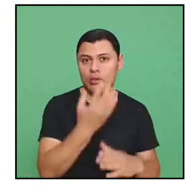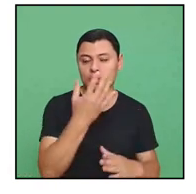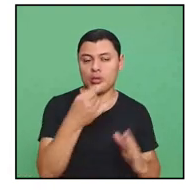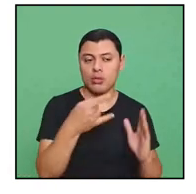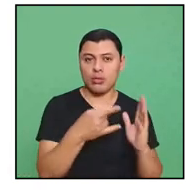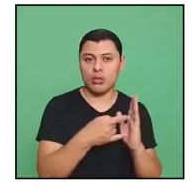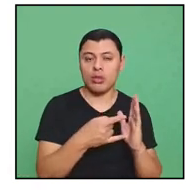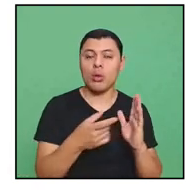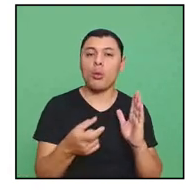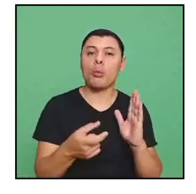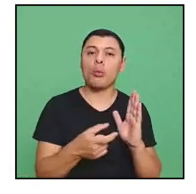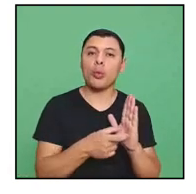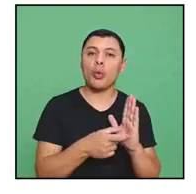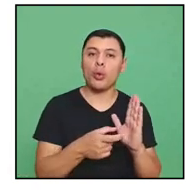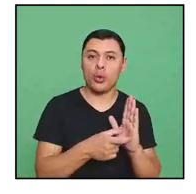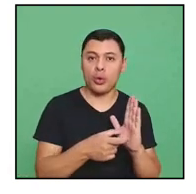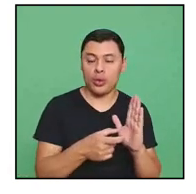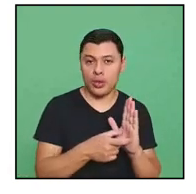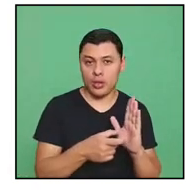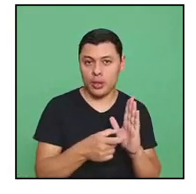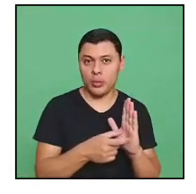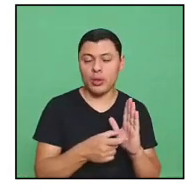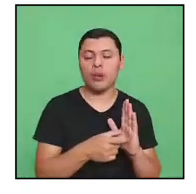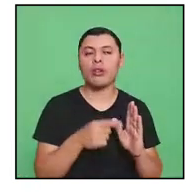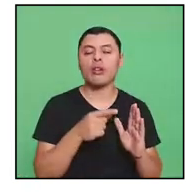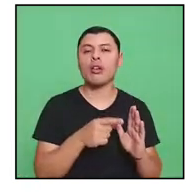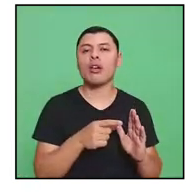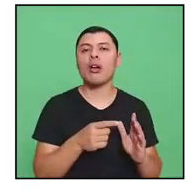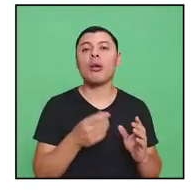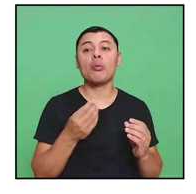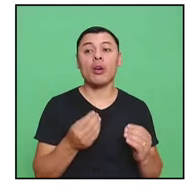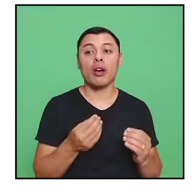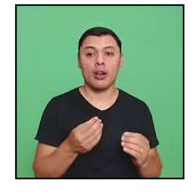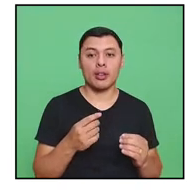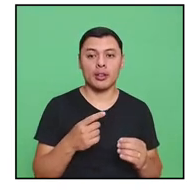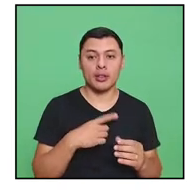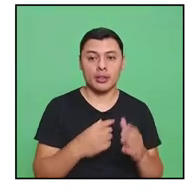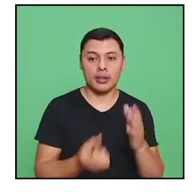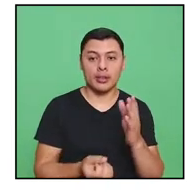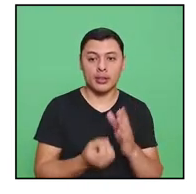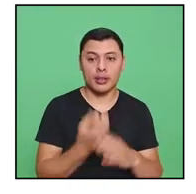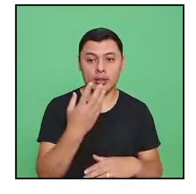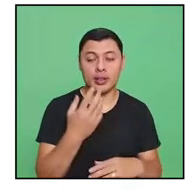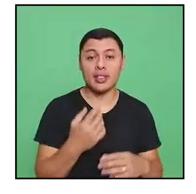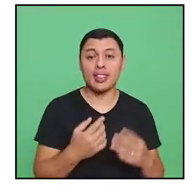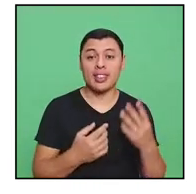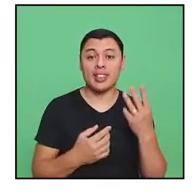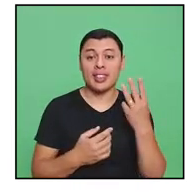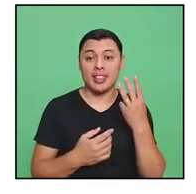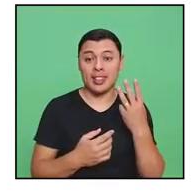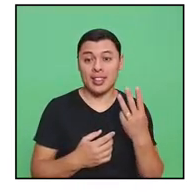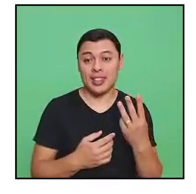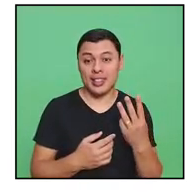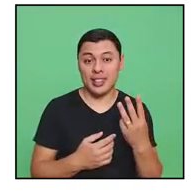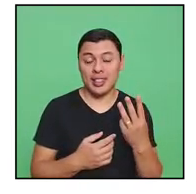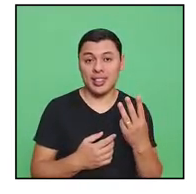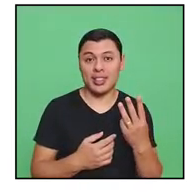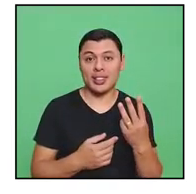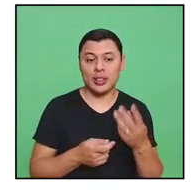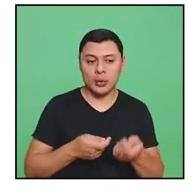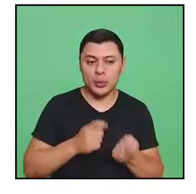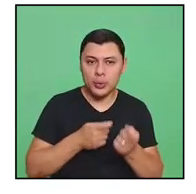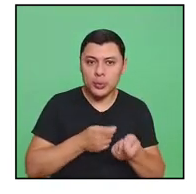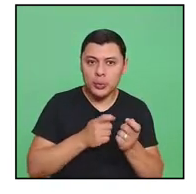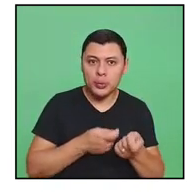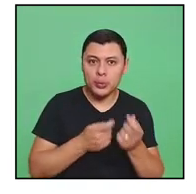envolvia a construção de três criptomoedas, de três mineradoras de